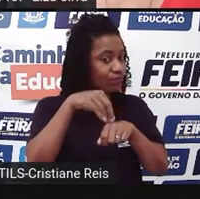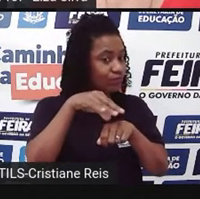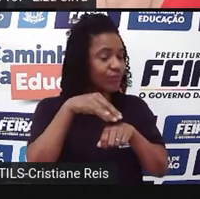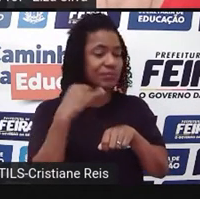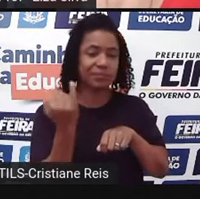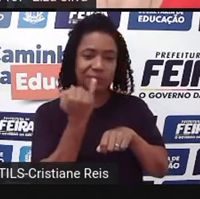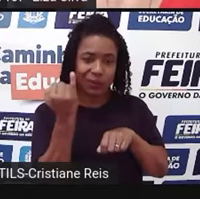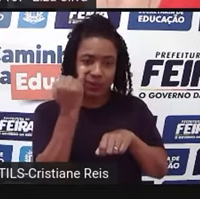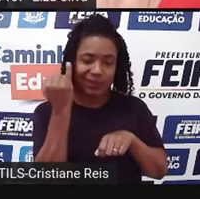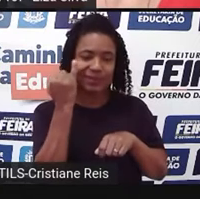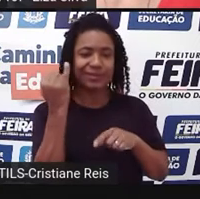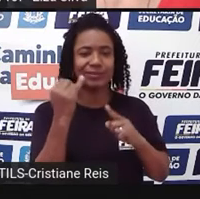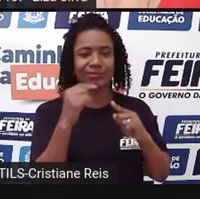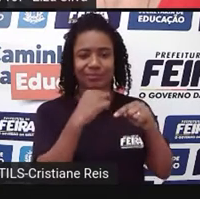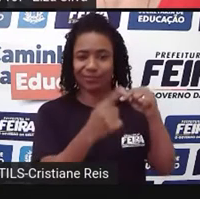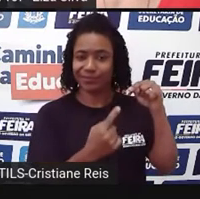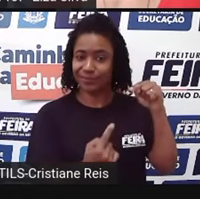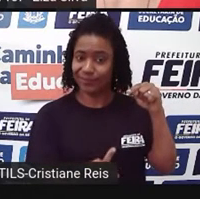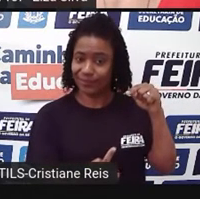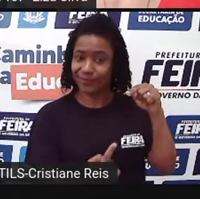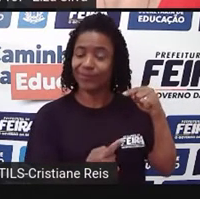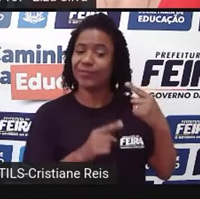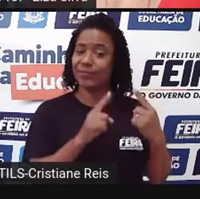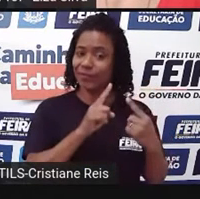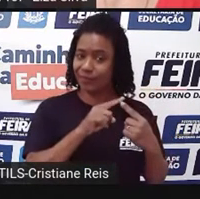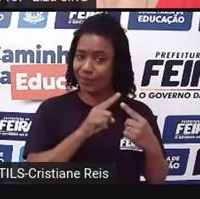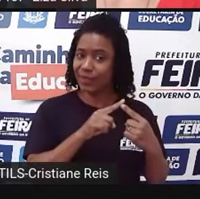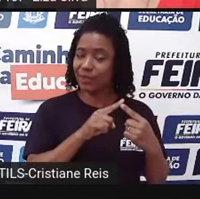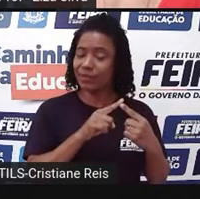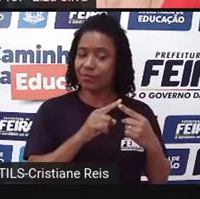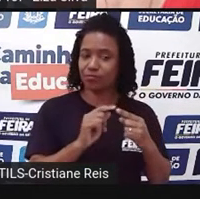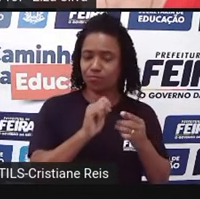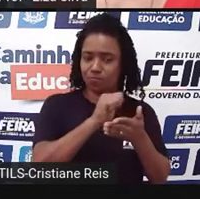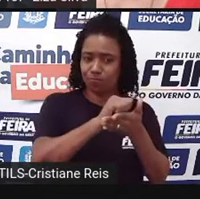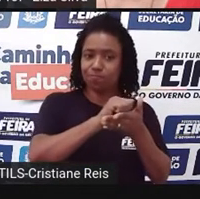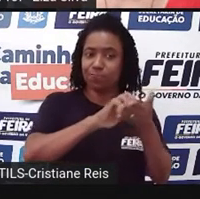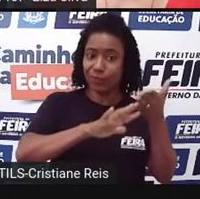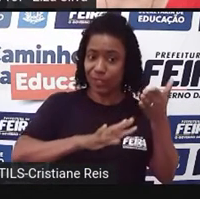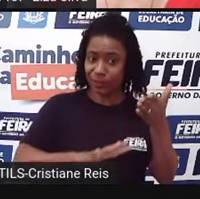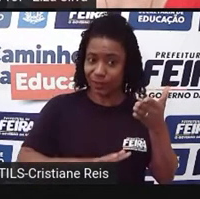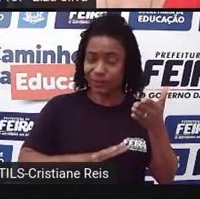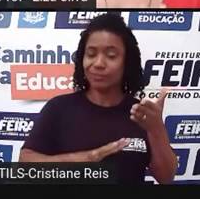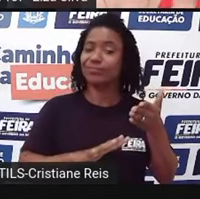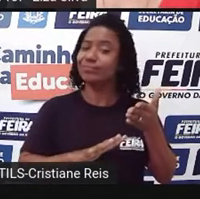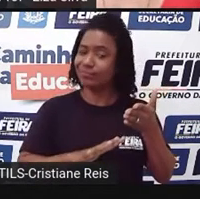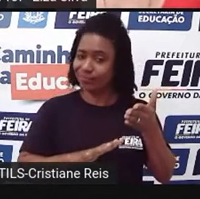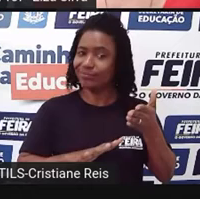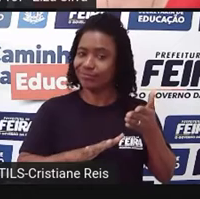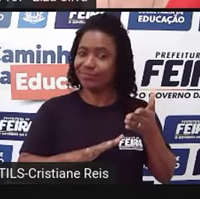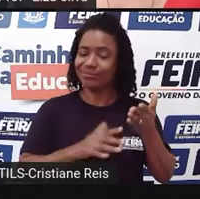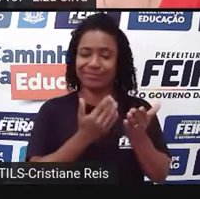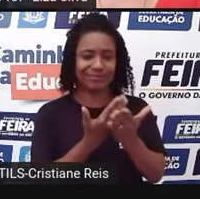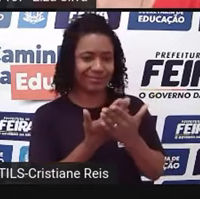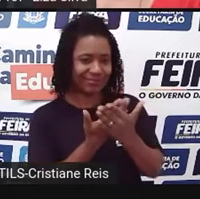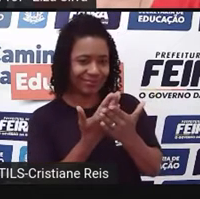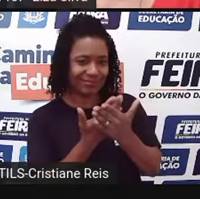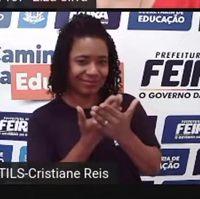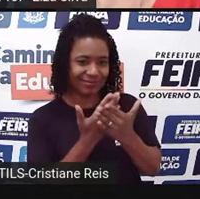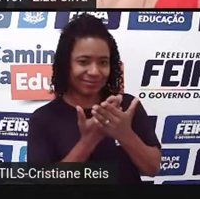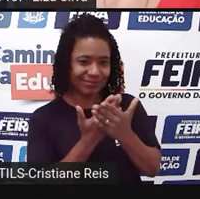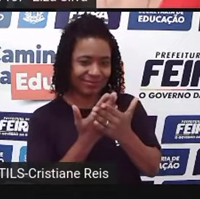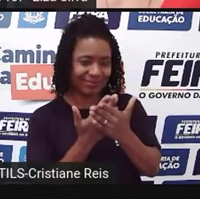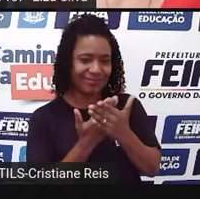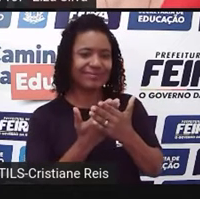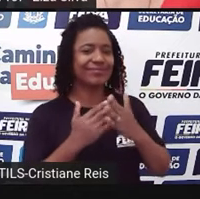organização quando você for elaborar atividades de classe você coloca o título clésia Cruz